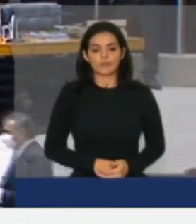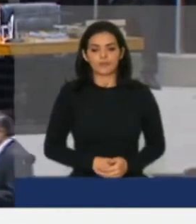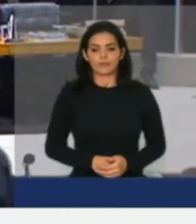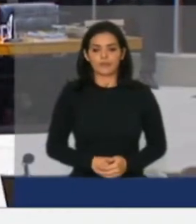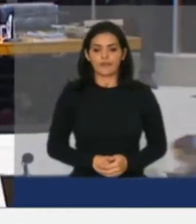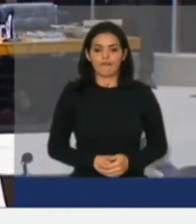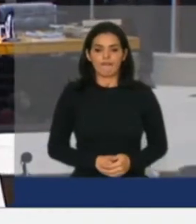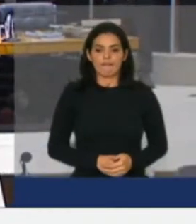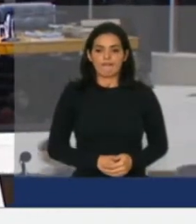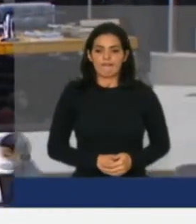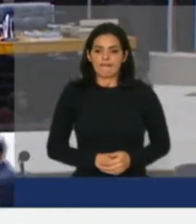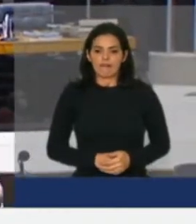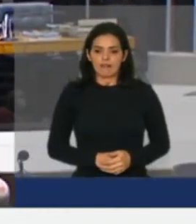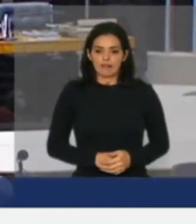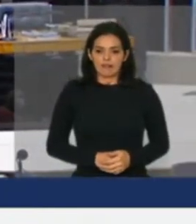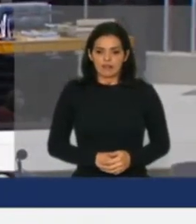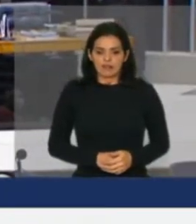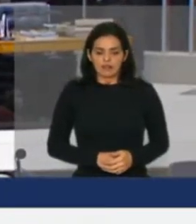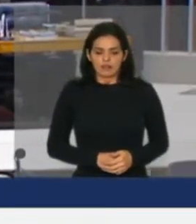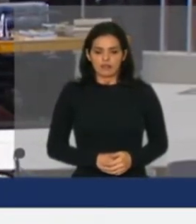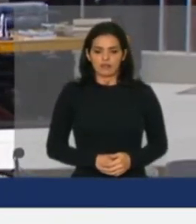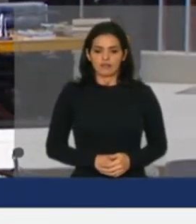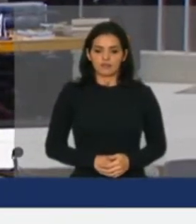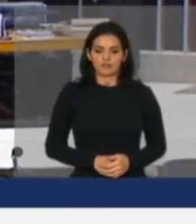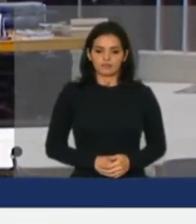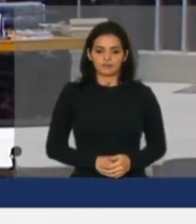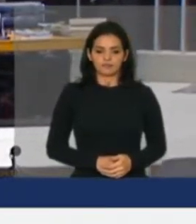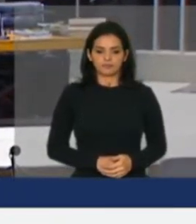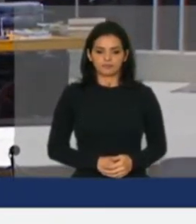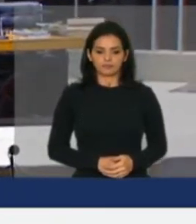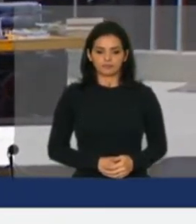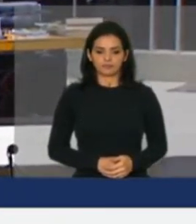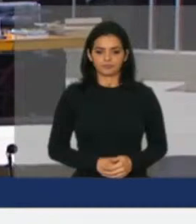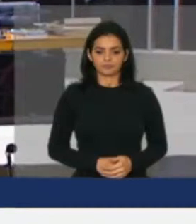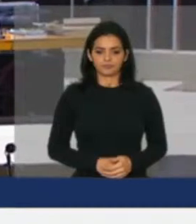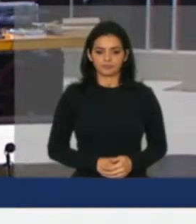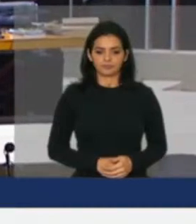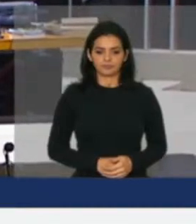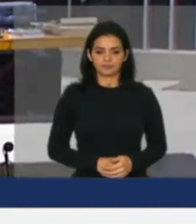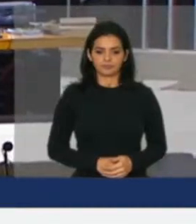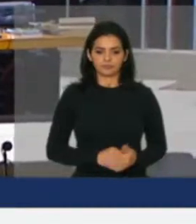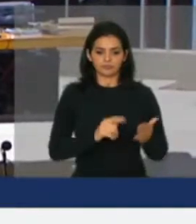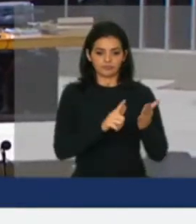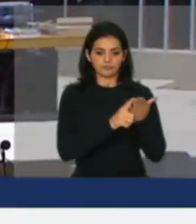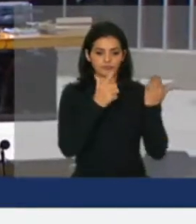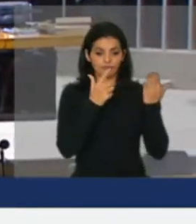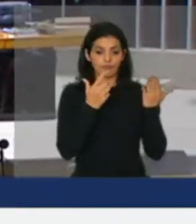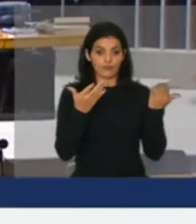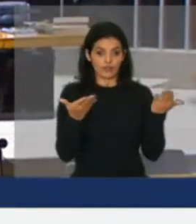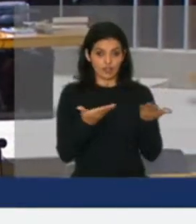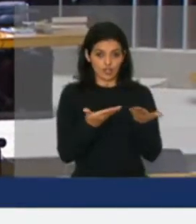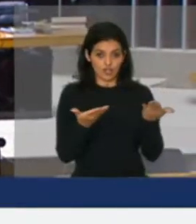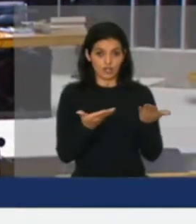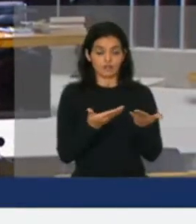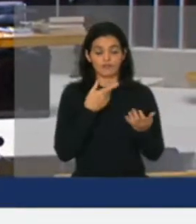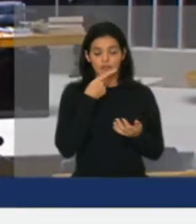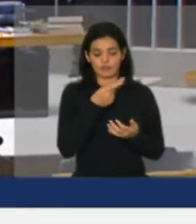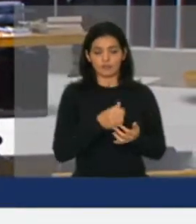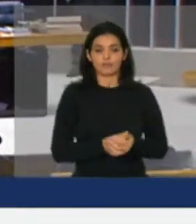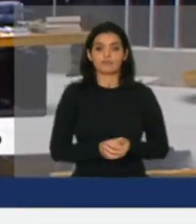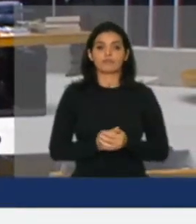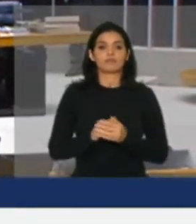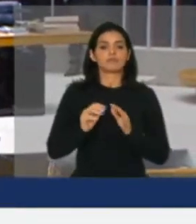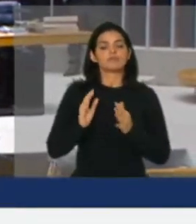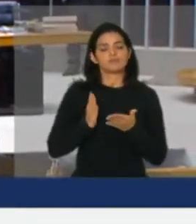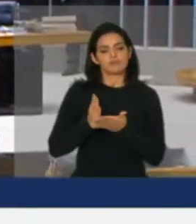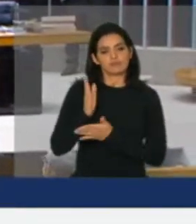Encerrada esta sessão plenária em que foi aprovado o projeto de resolução do Conselho de Ética e Decoro